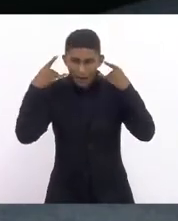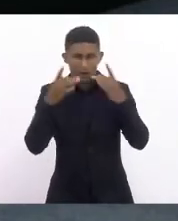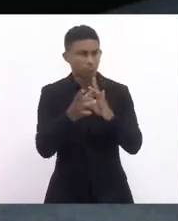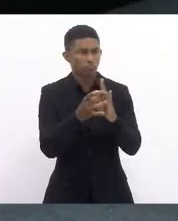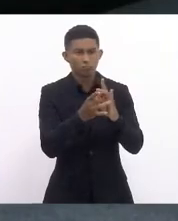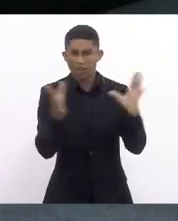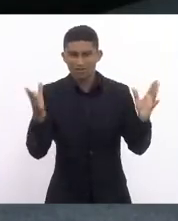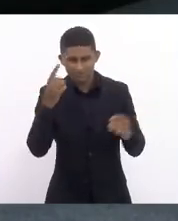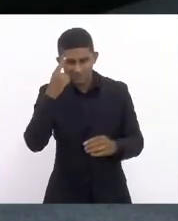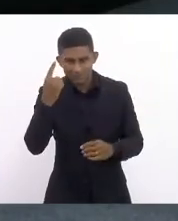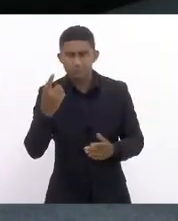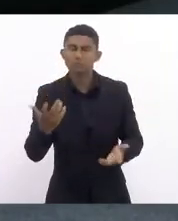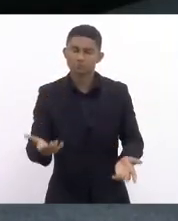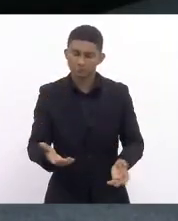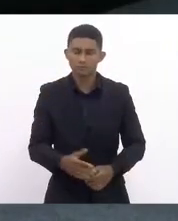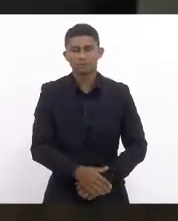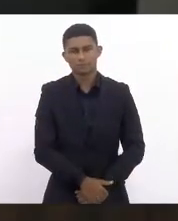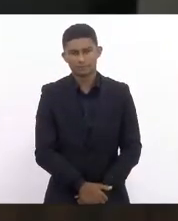facial.